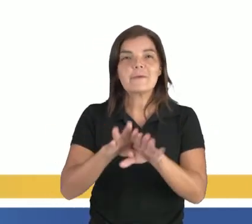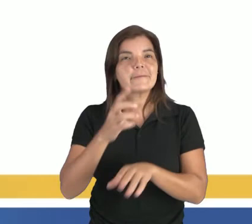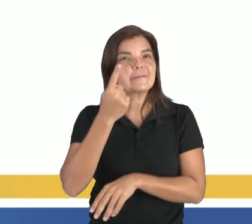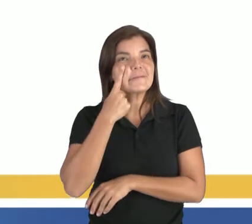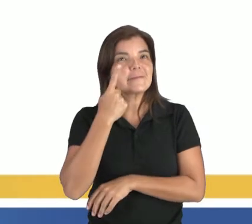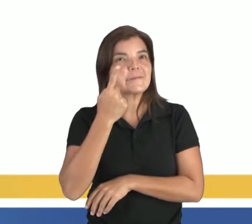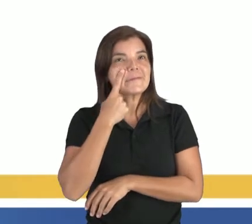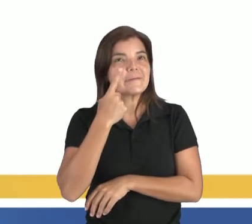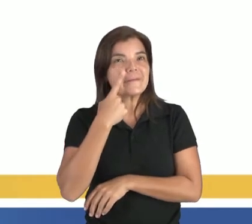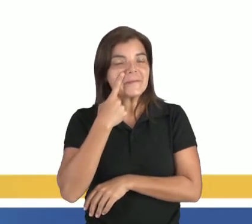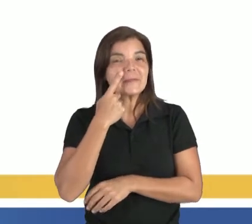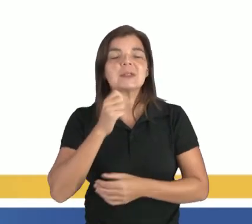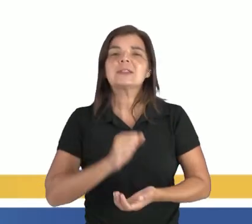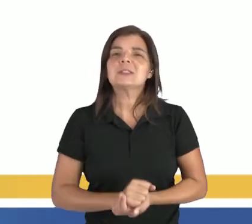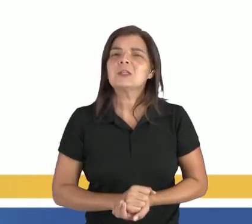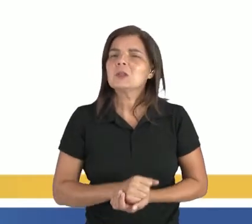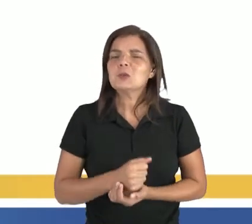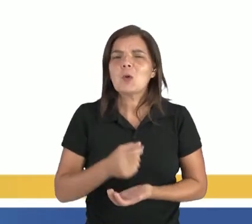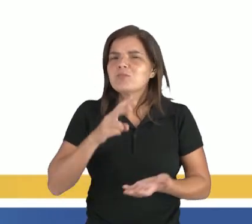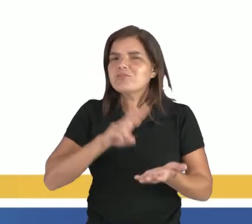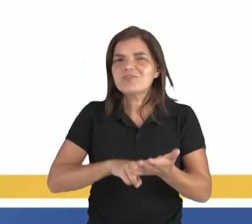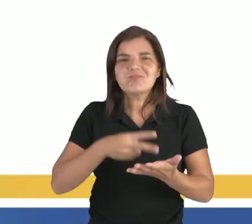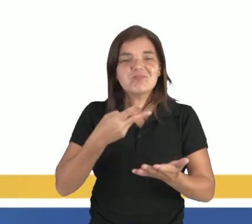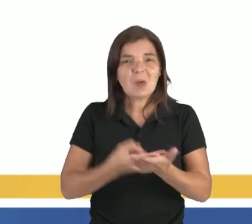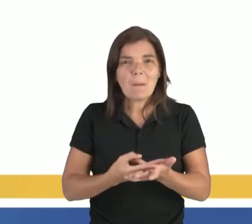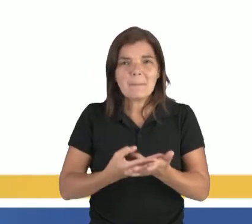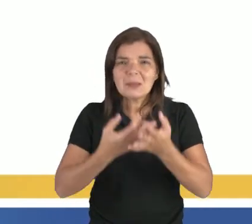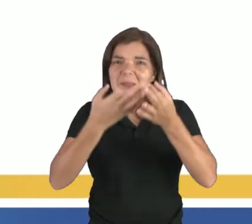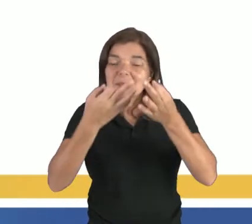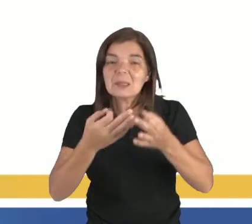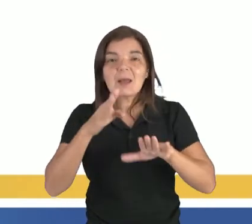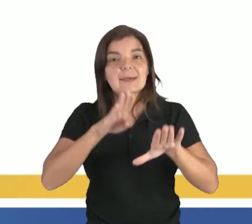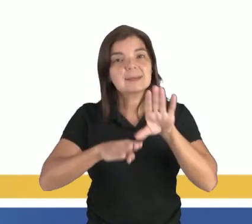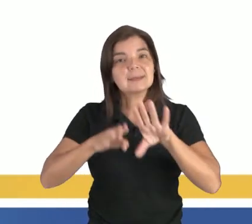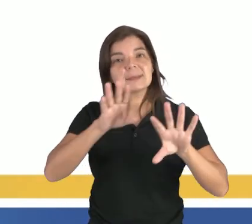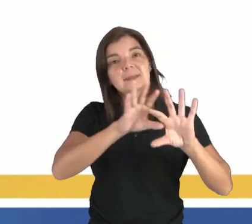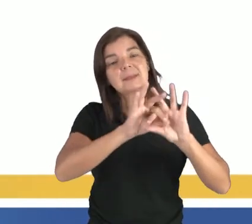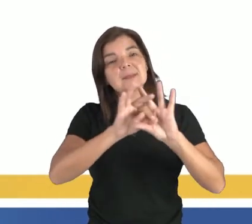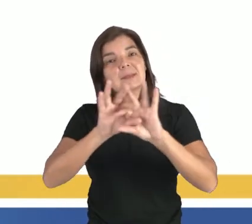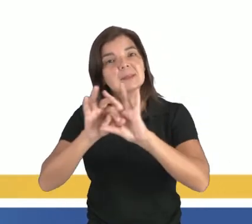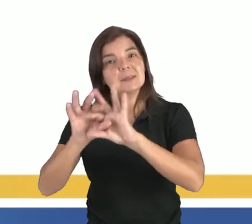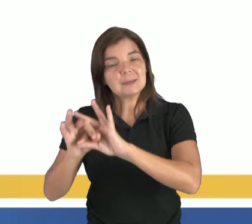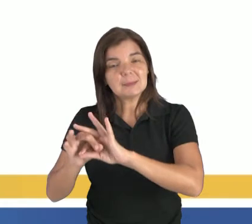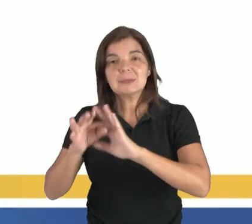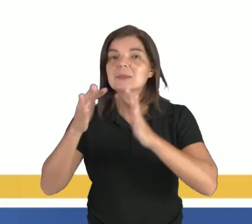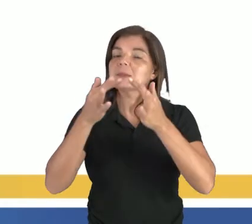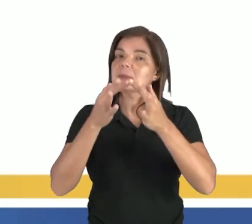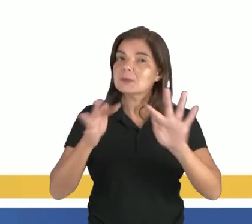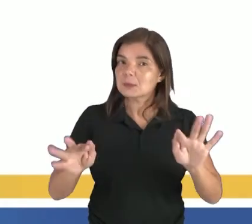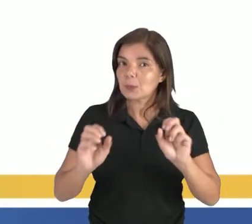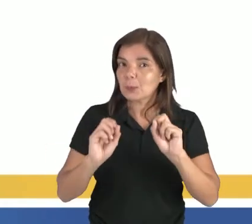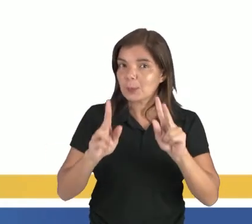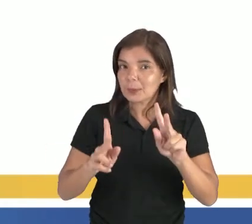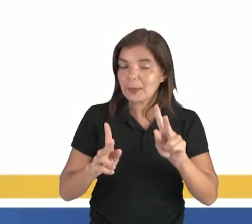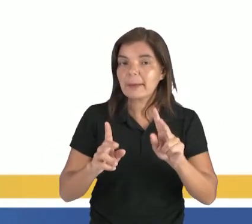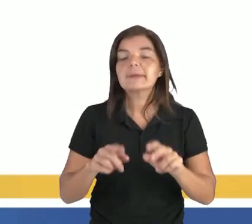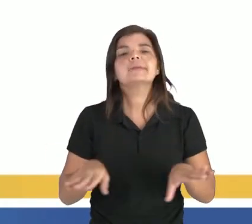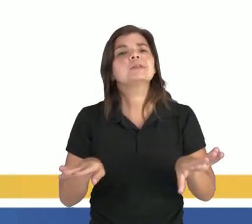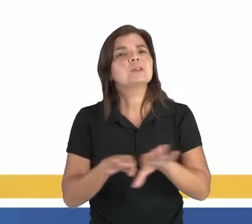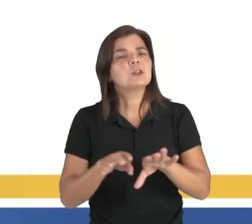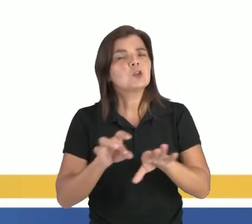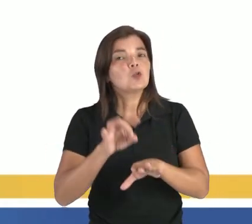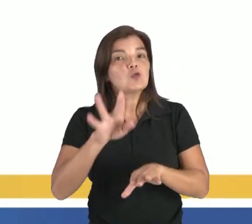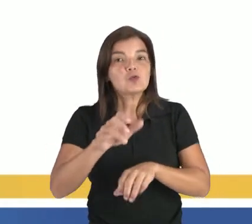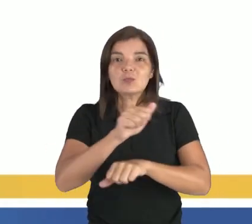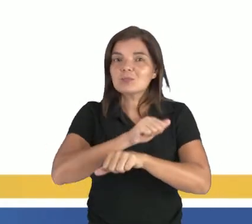observaram que não dá para traduzir ao pé da letra, depende do contexto da frase, ok? Isso serve não só